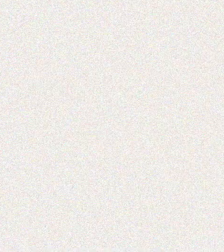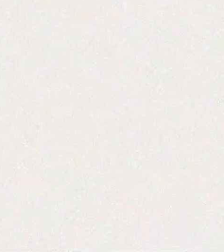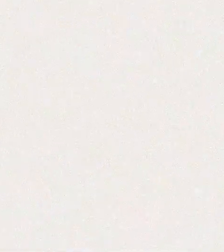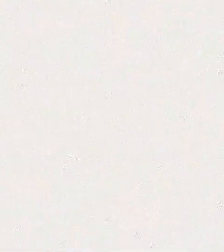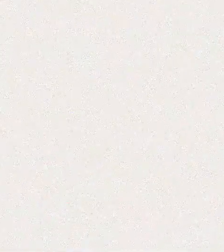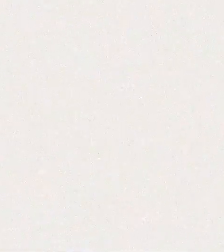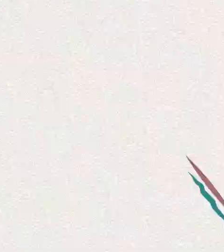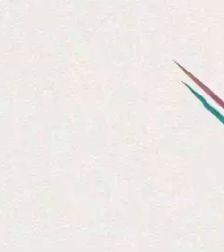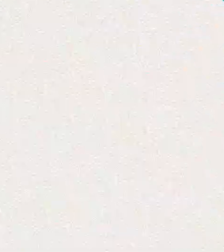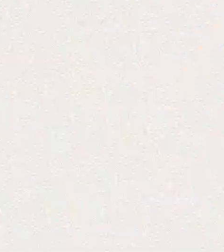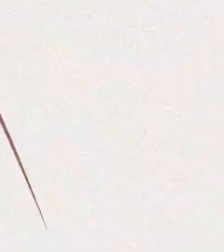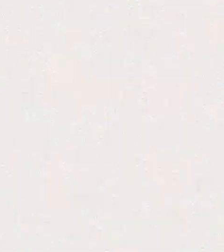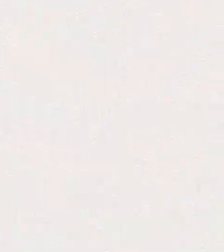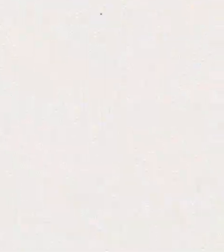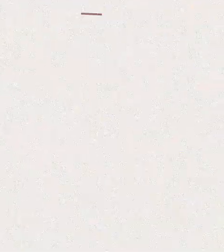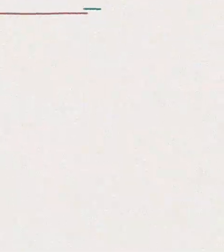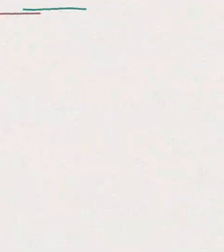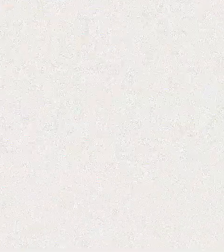já.